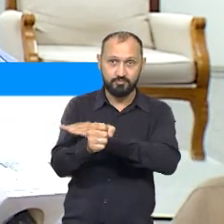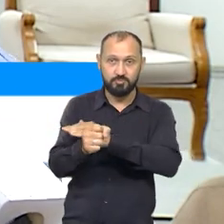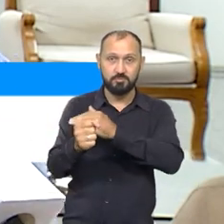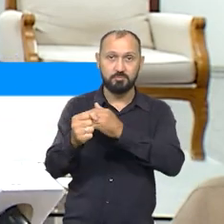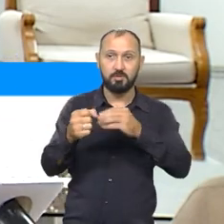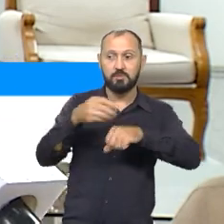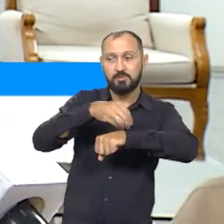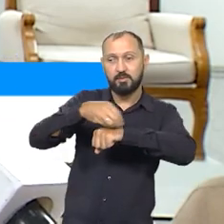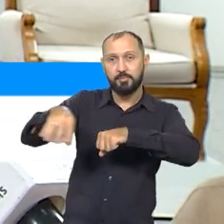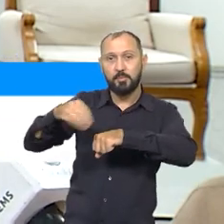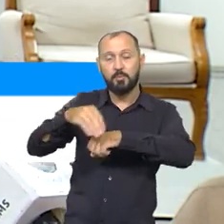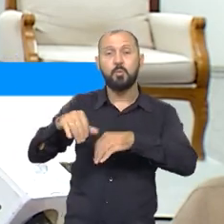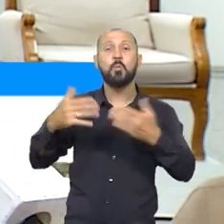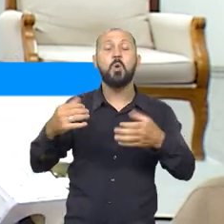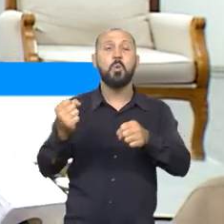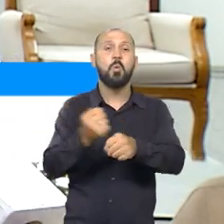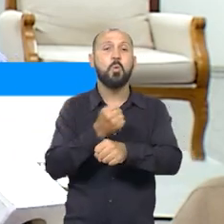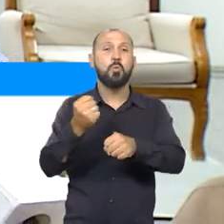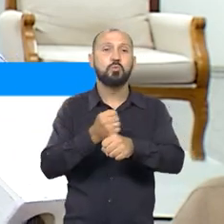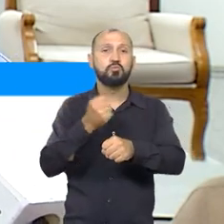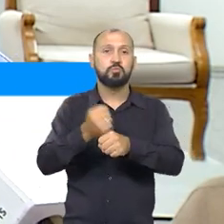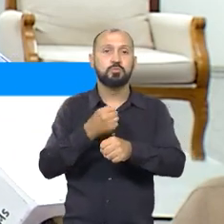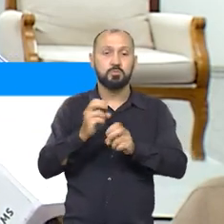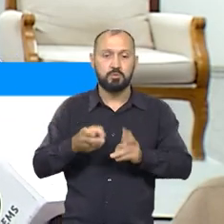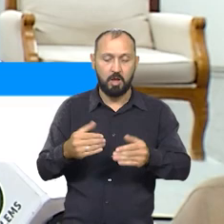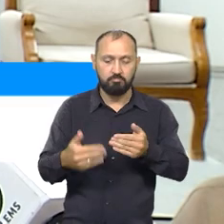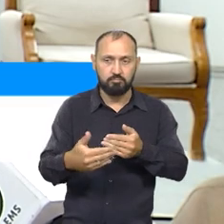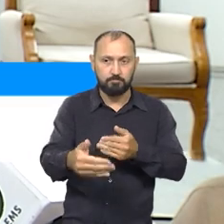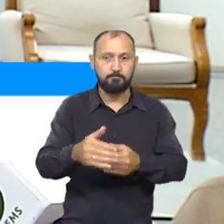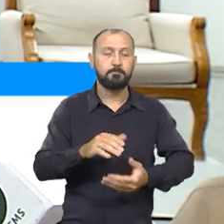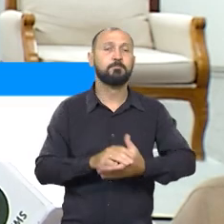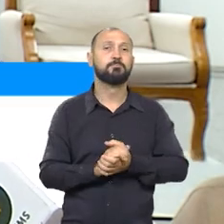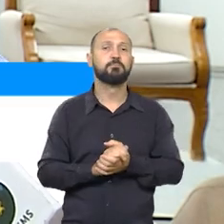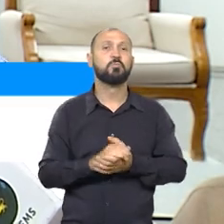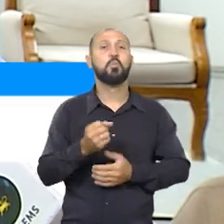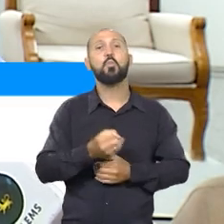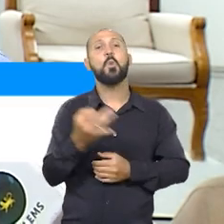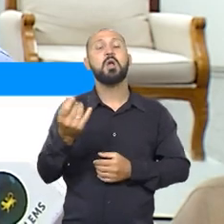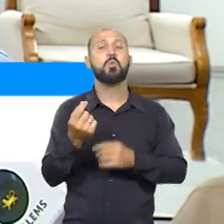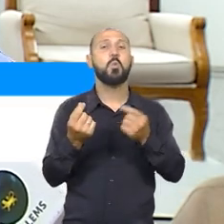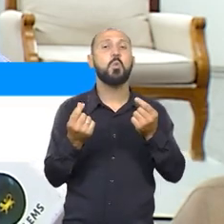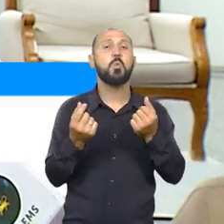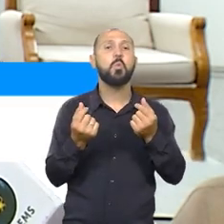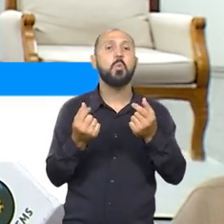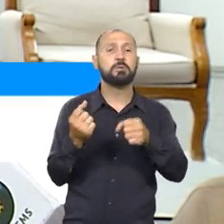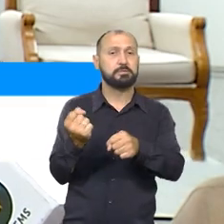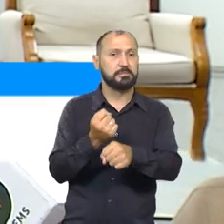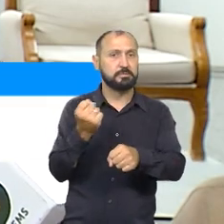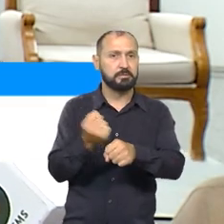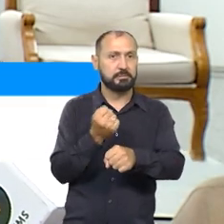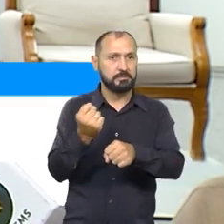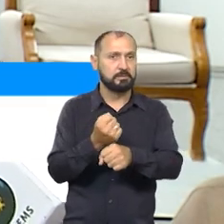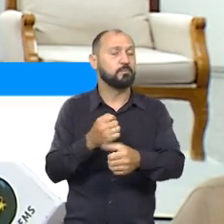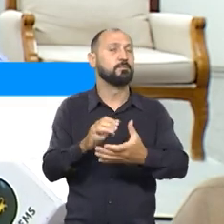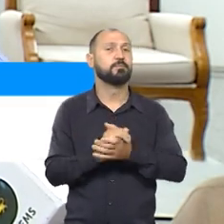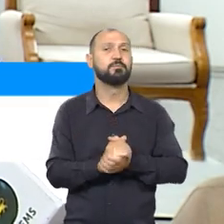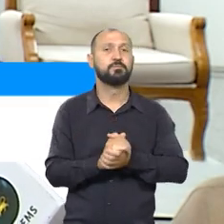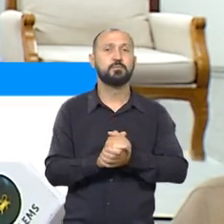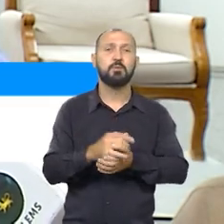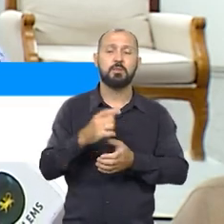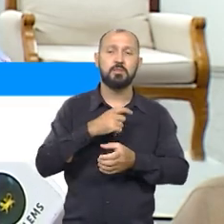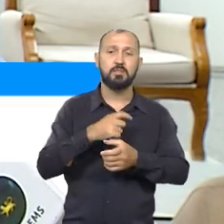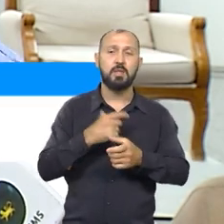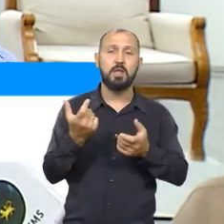quais são as obras que estão em andamento é quanto custa essas obras